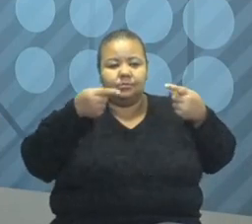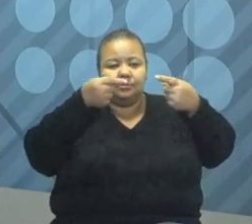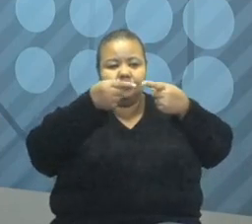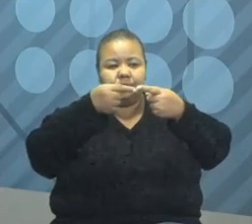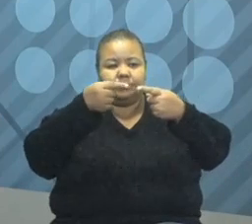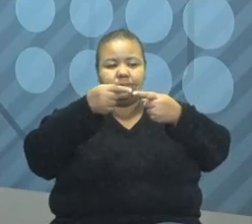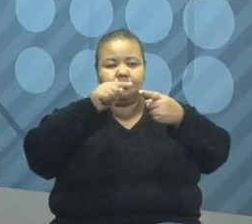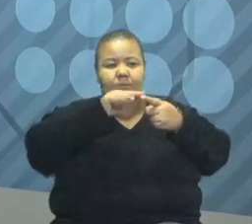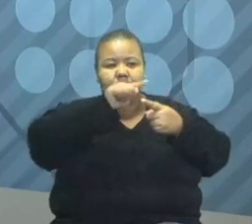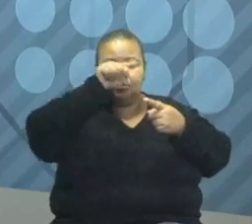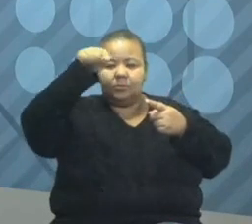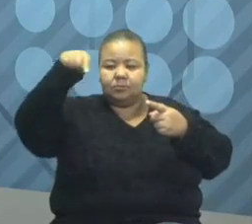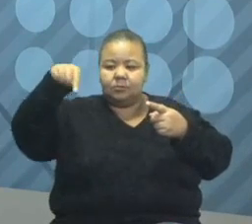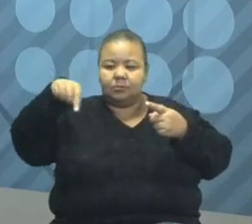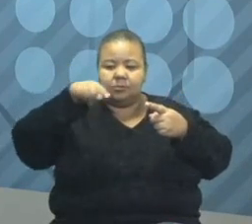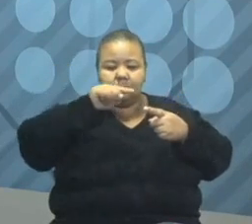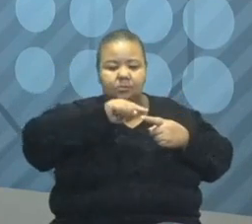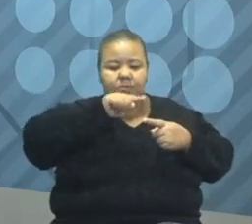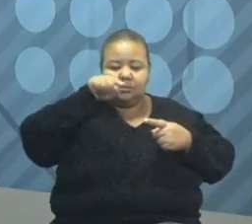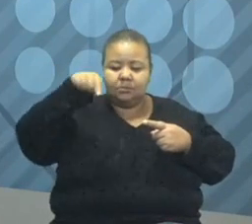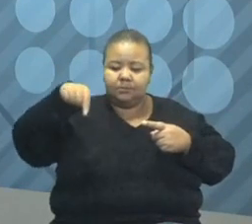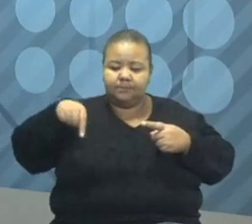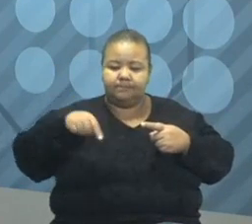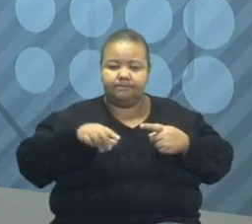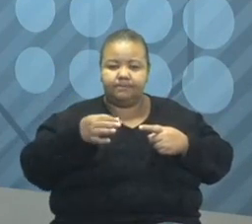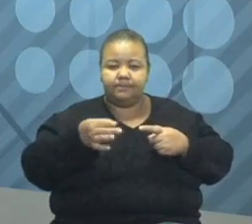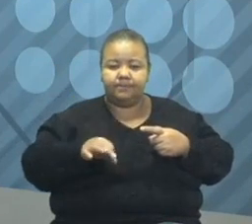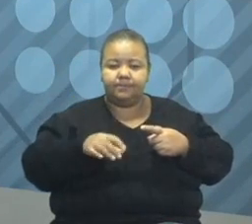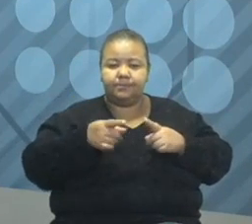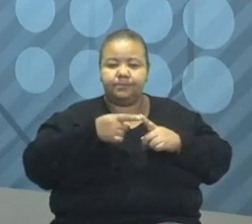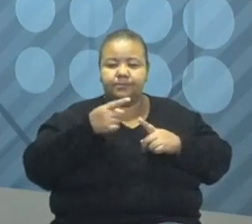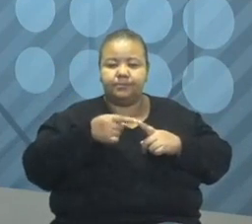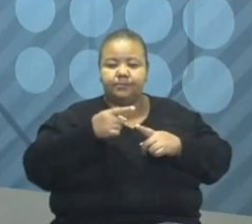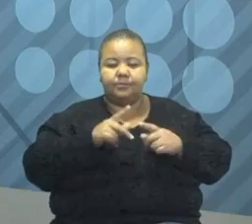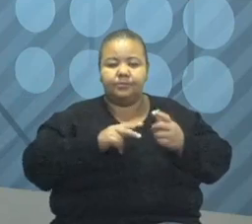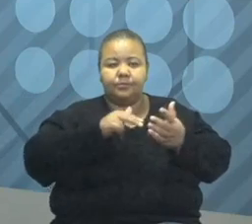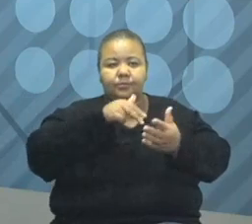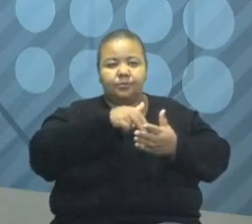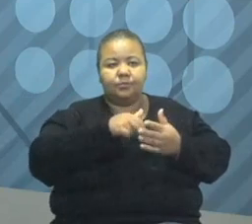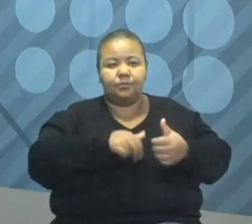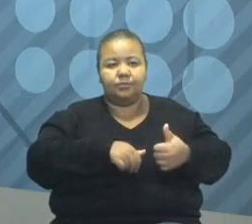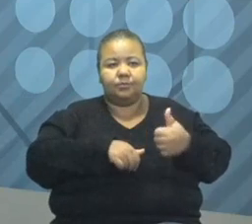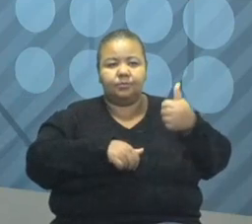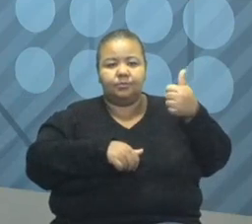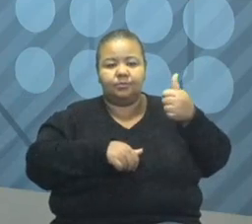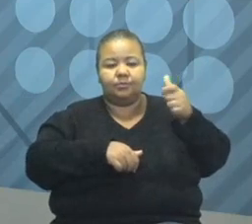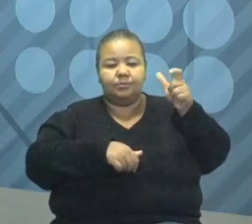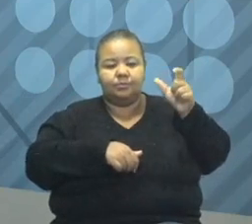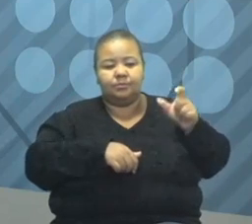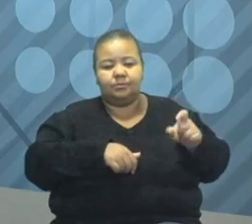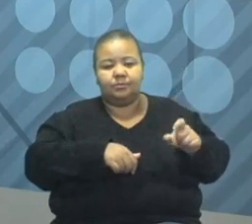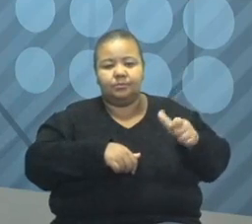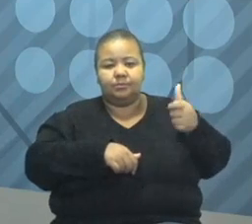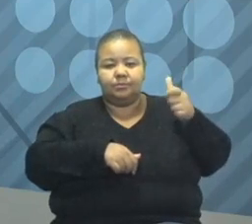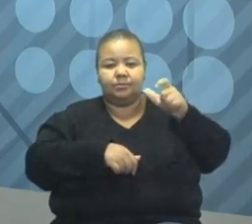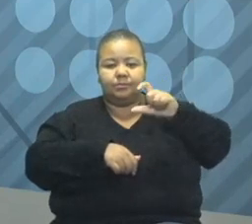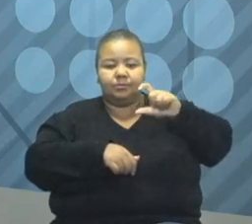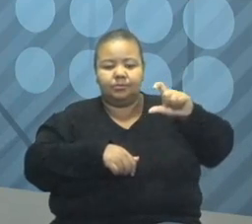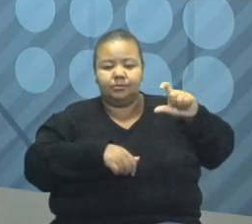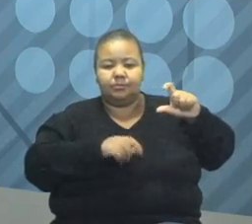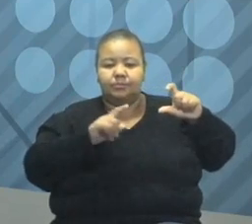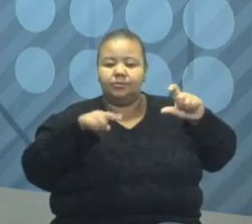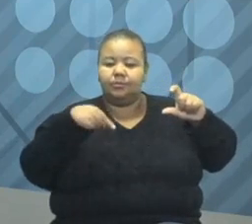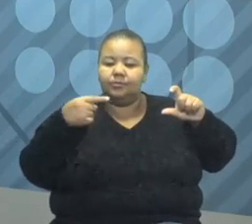seu correspondente, certo? O elemento na posição, na primeira linha e na primeira coluna, você